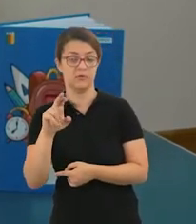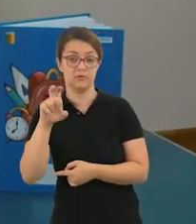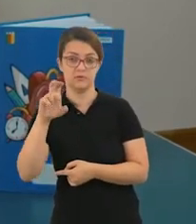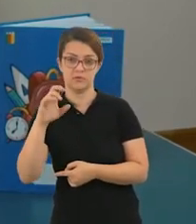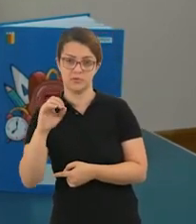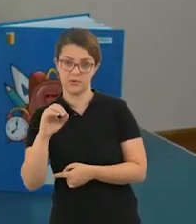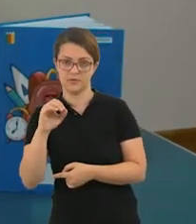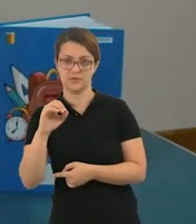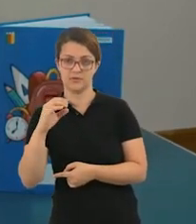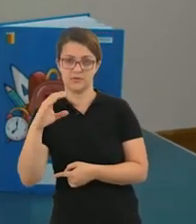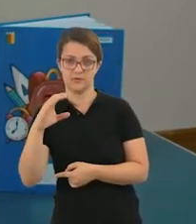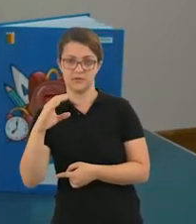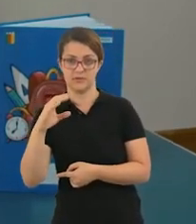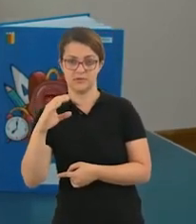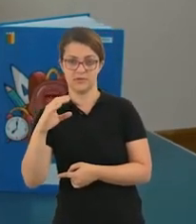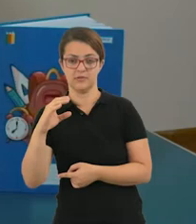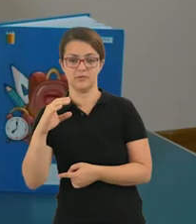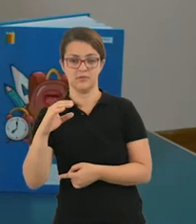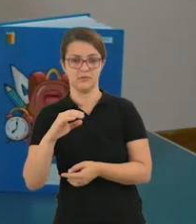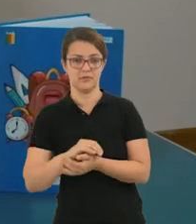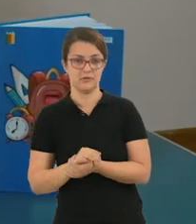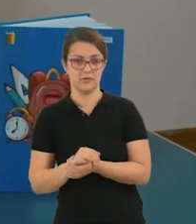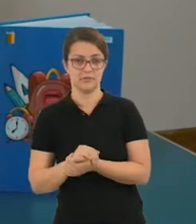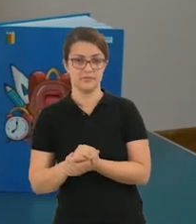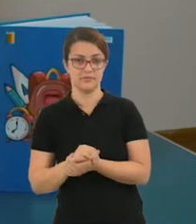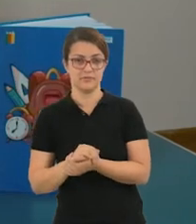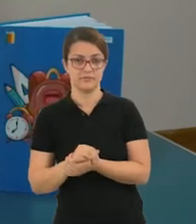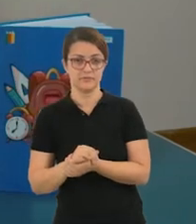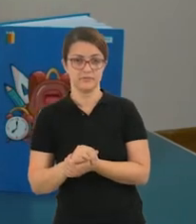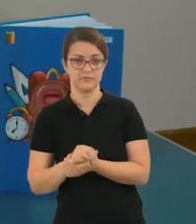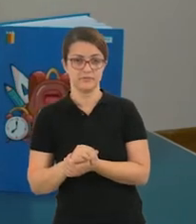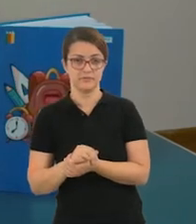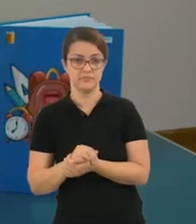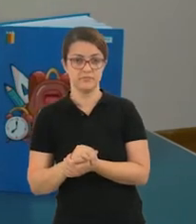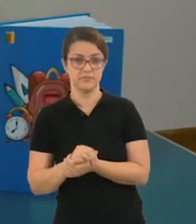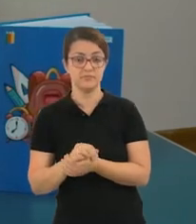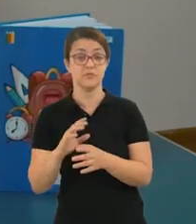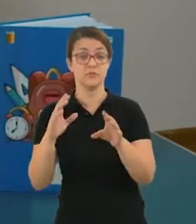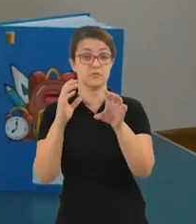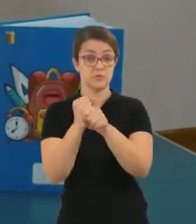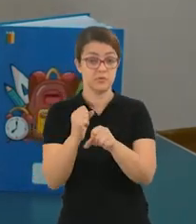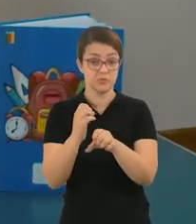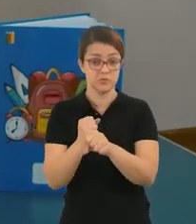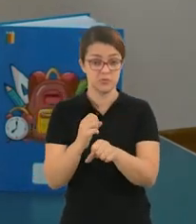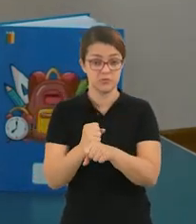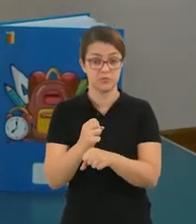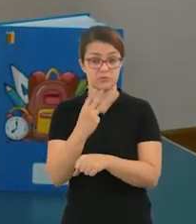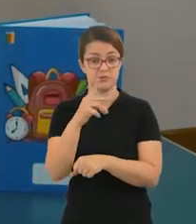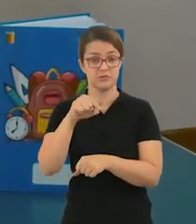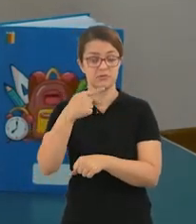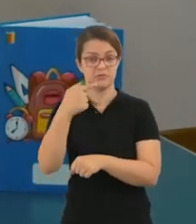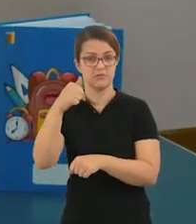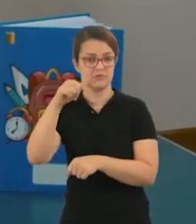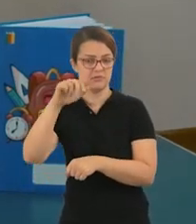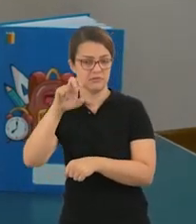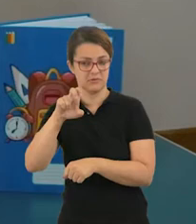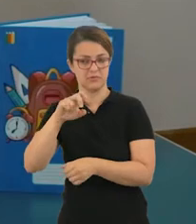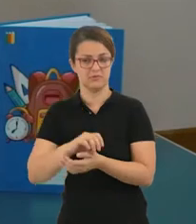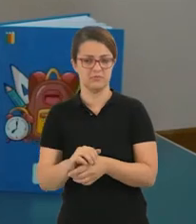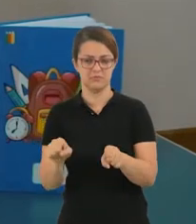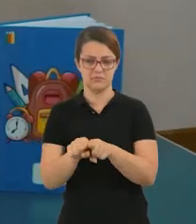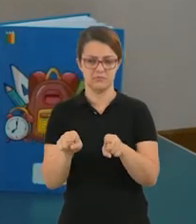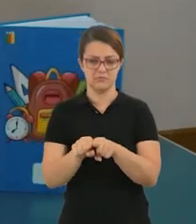e uma de 25. Se eu somar tudo, vai dar R$ 3,75. E aqui nós temos